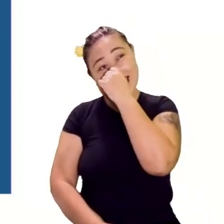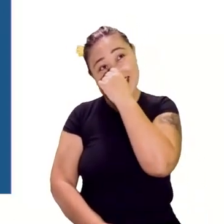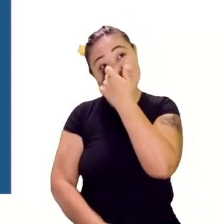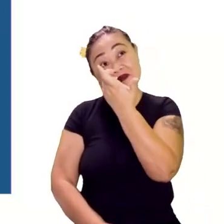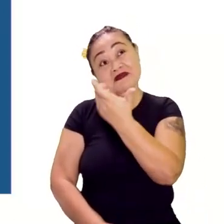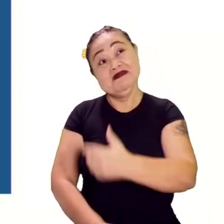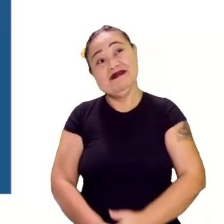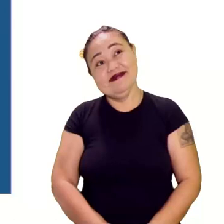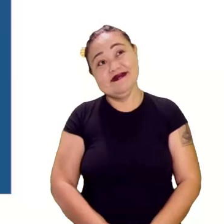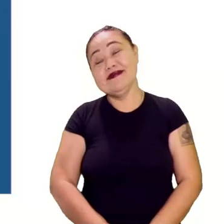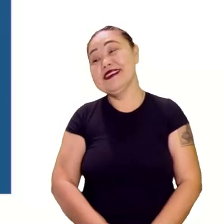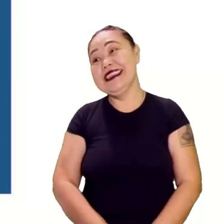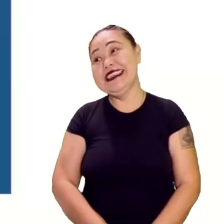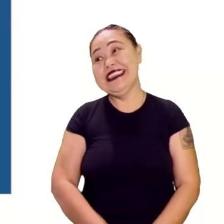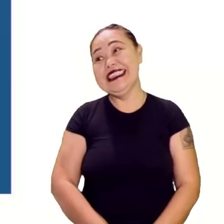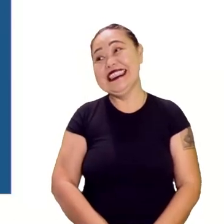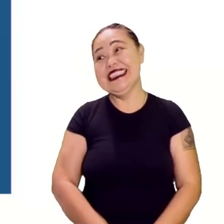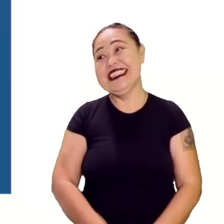Yes!